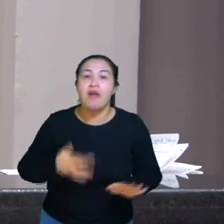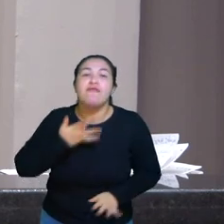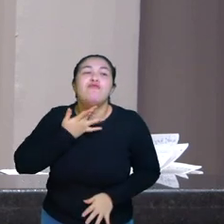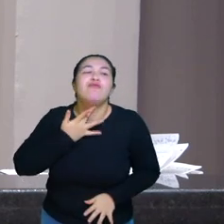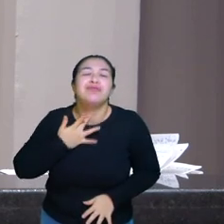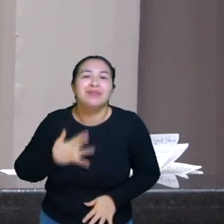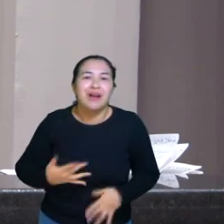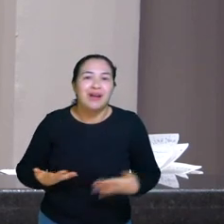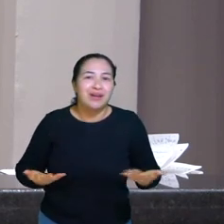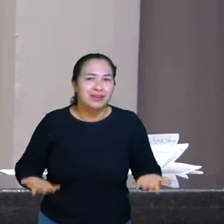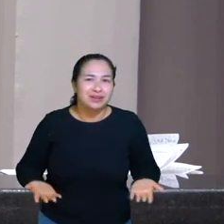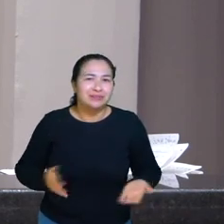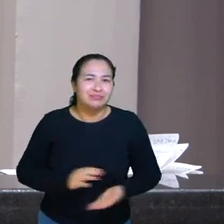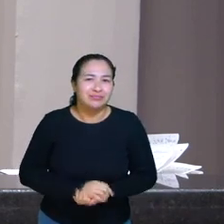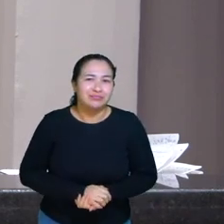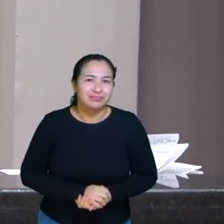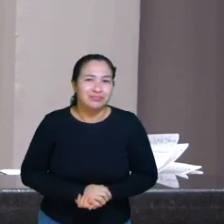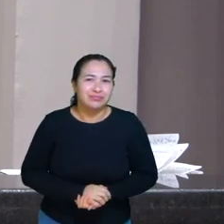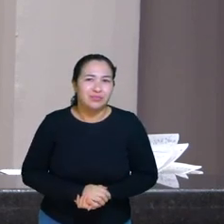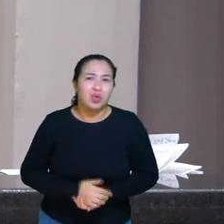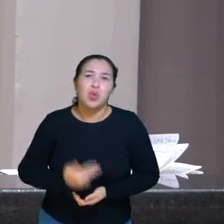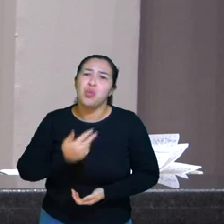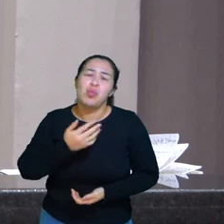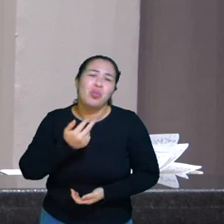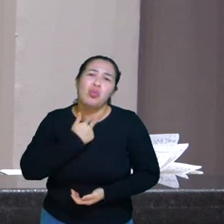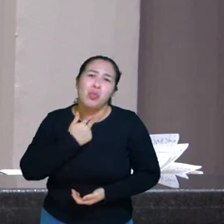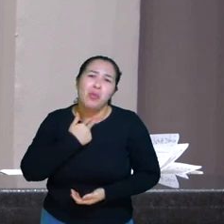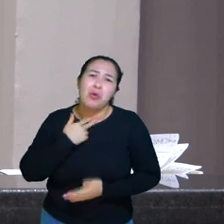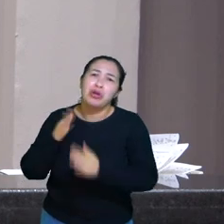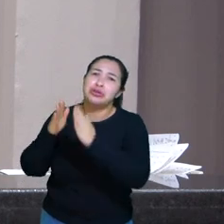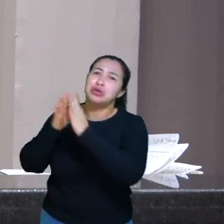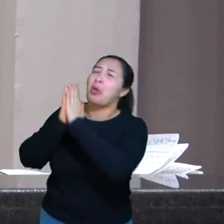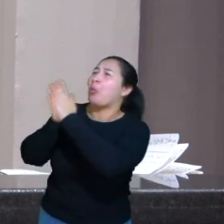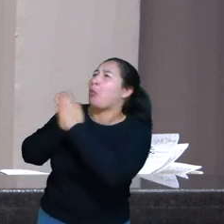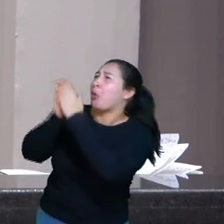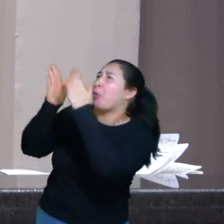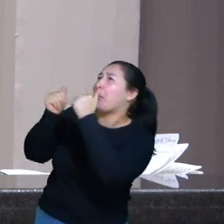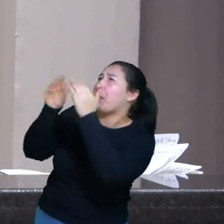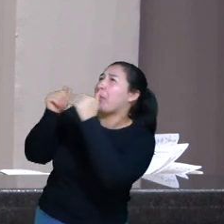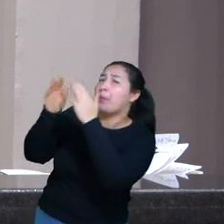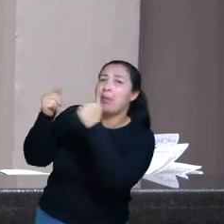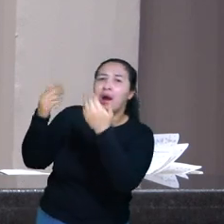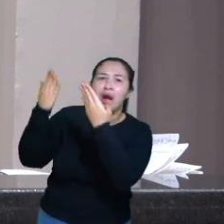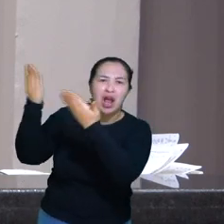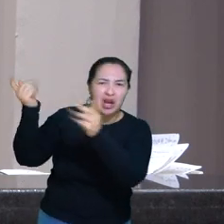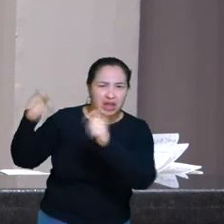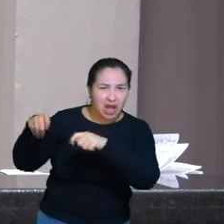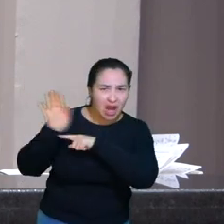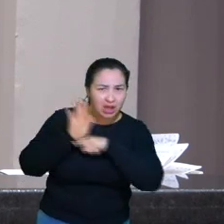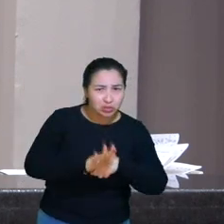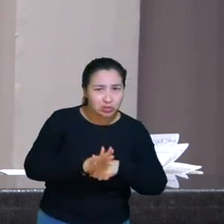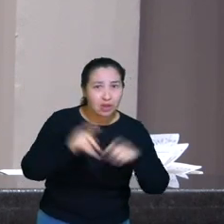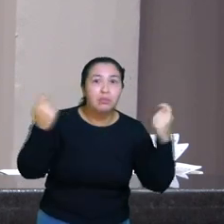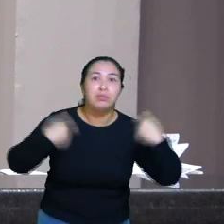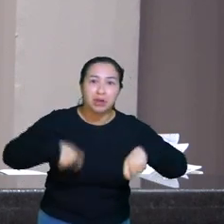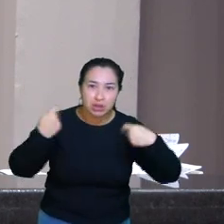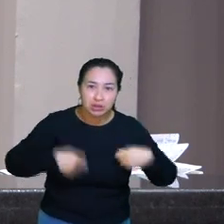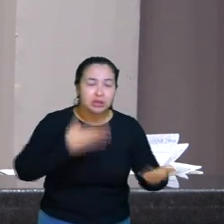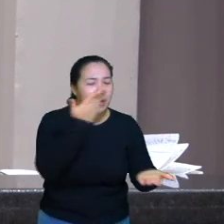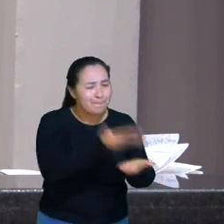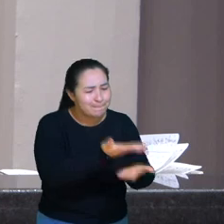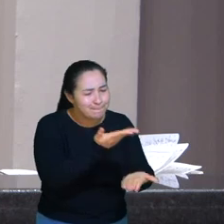de tradição protestante mas não adianta pedir pro Espírito Santo que ele não vai dar nada para você lecionar você tem que estudar Você tem que